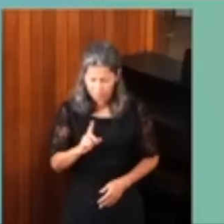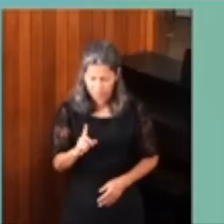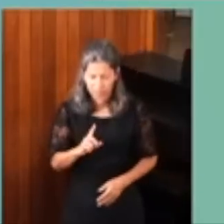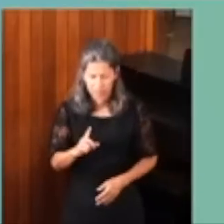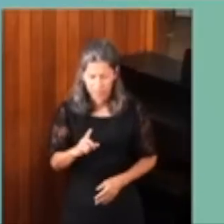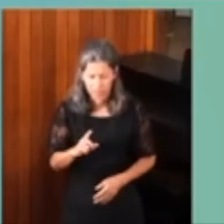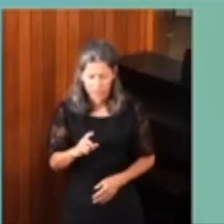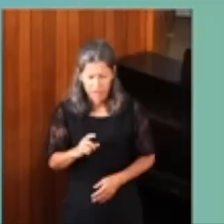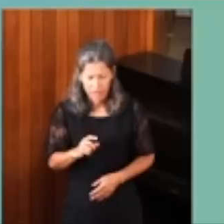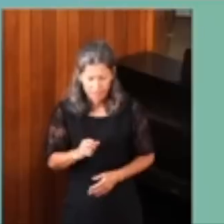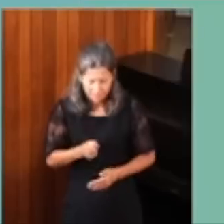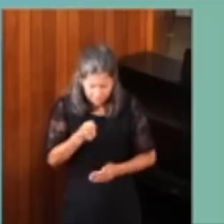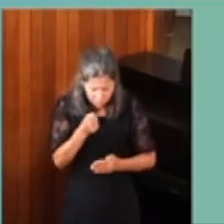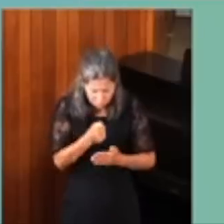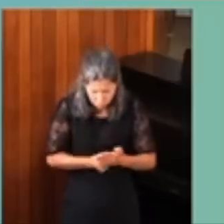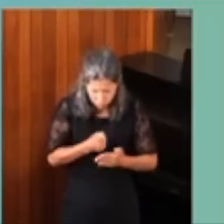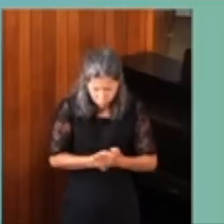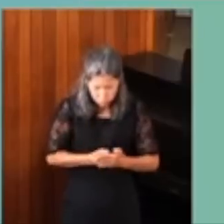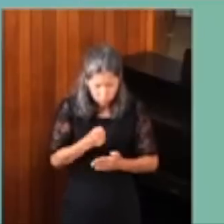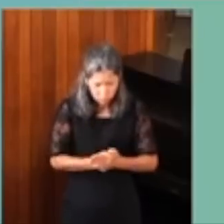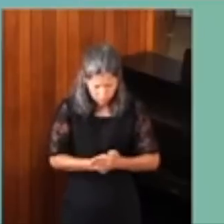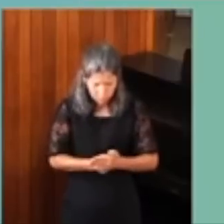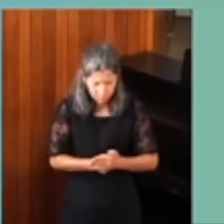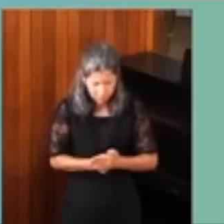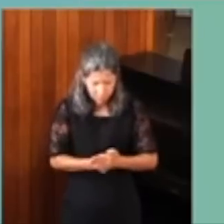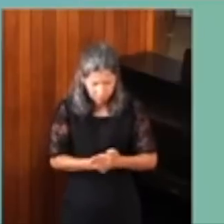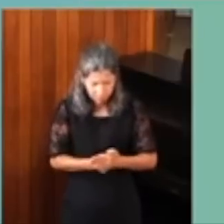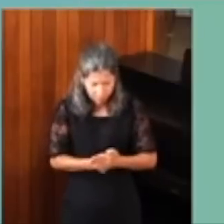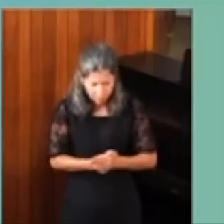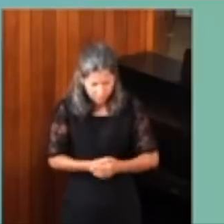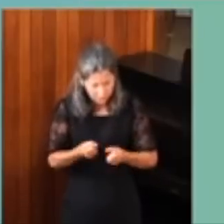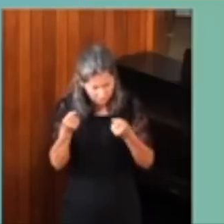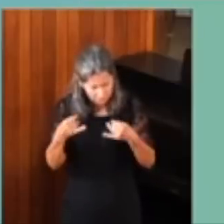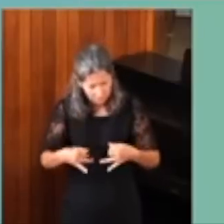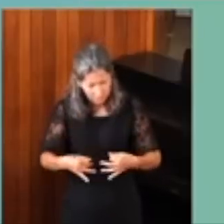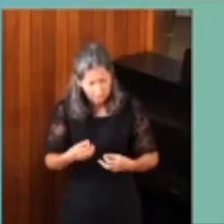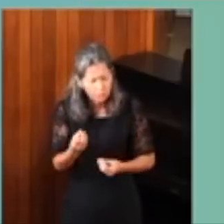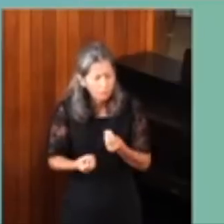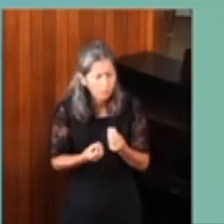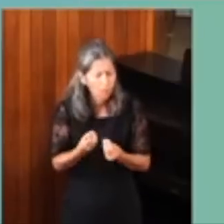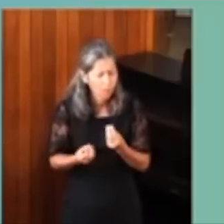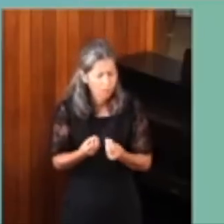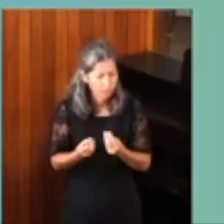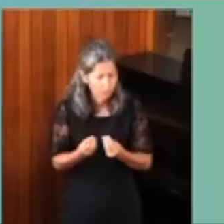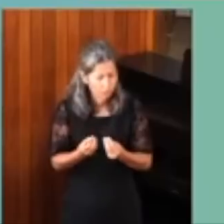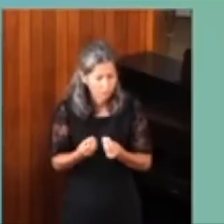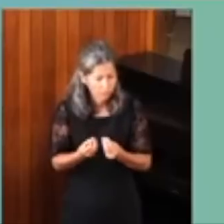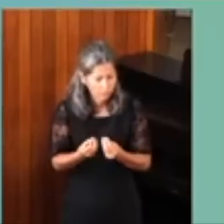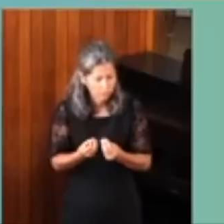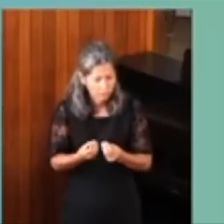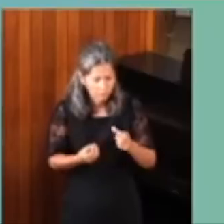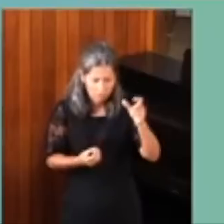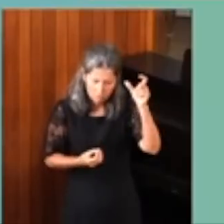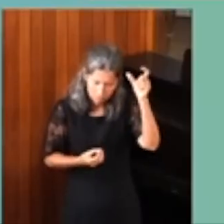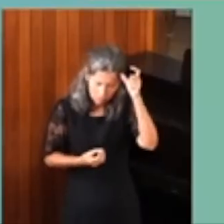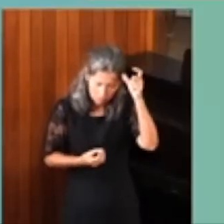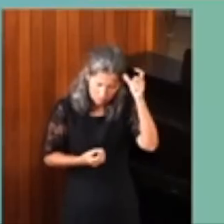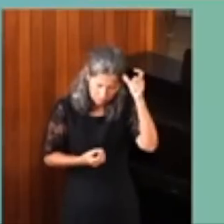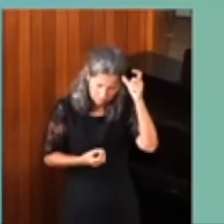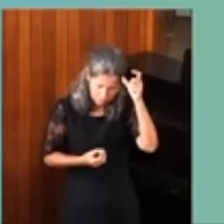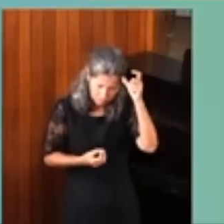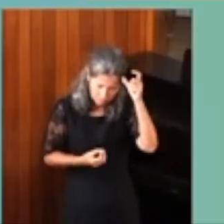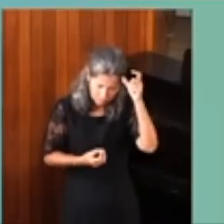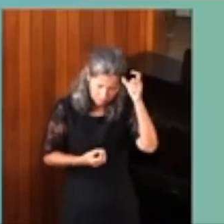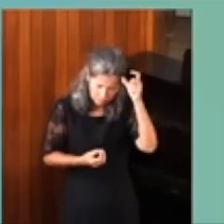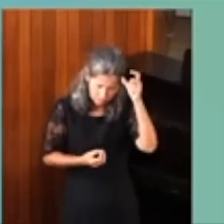uma batalha, o 10 e o 11. O 11 é uma reação do diabo ao que aconteceu no 10. No 10,